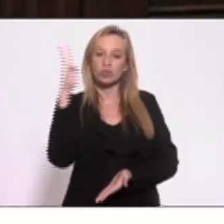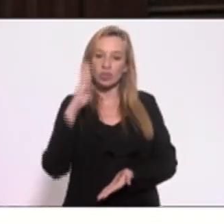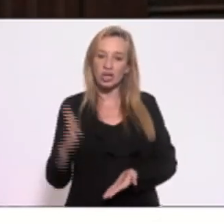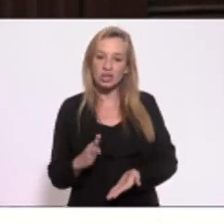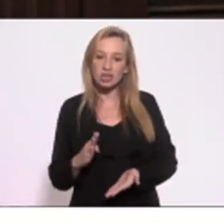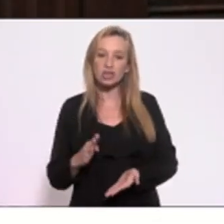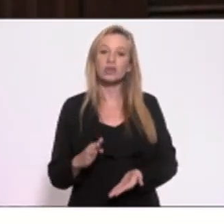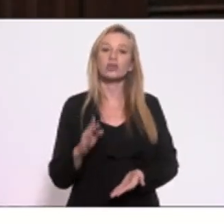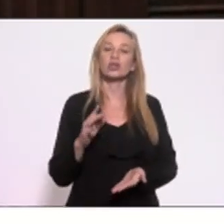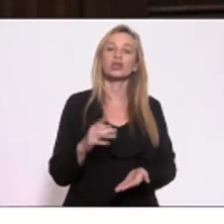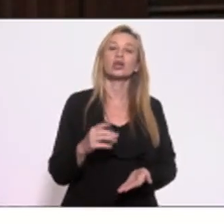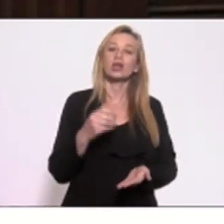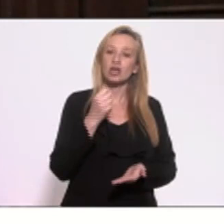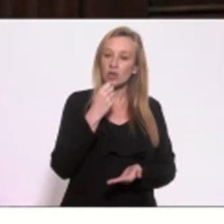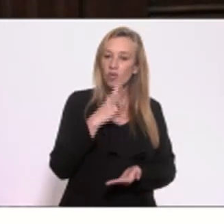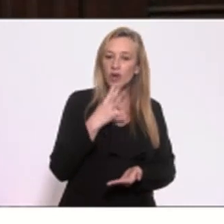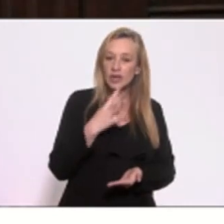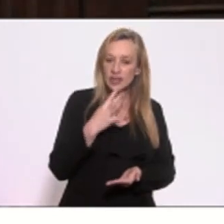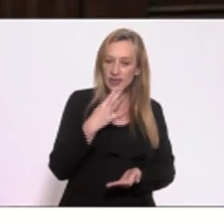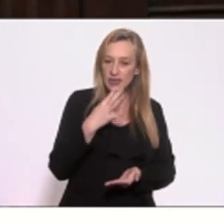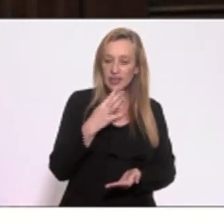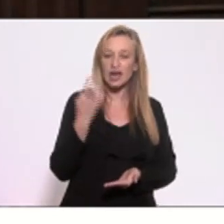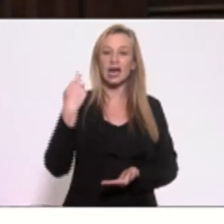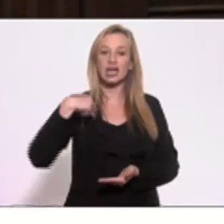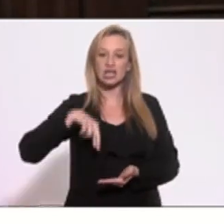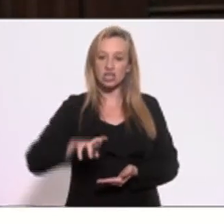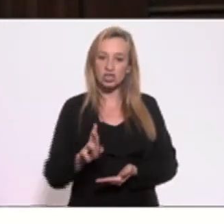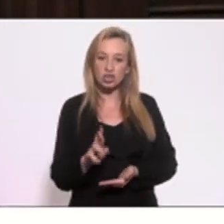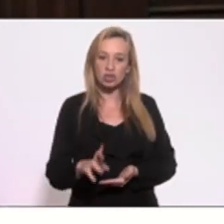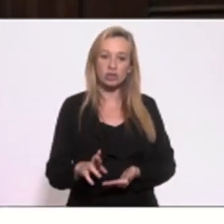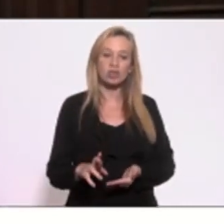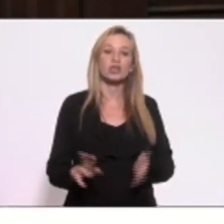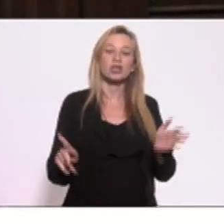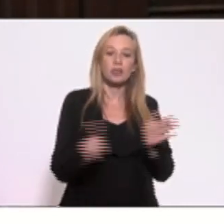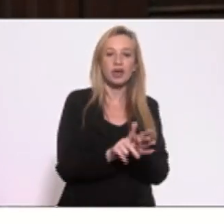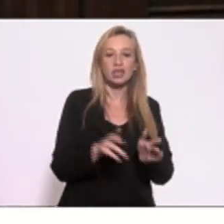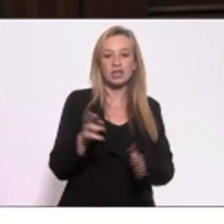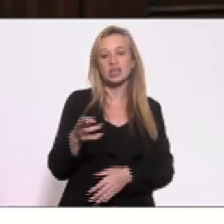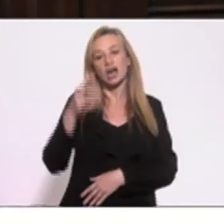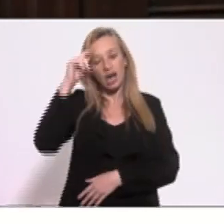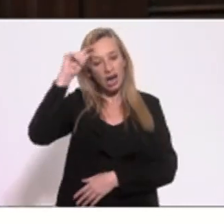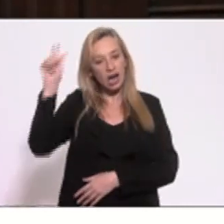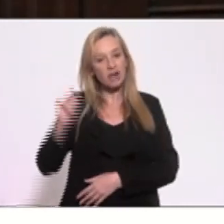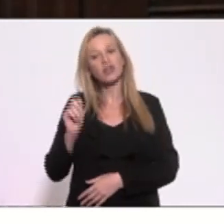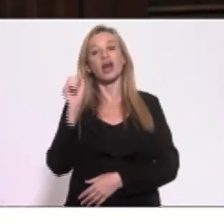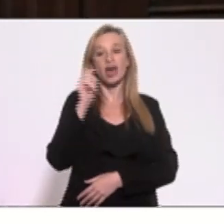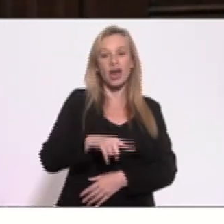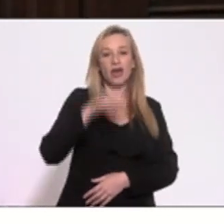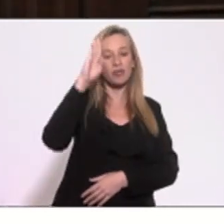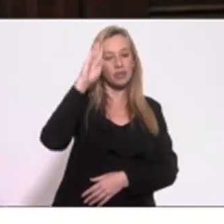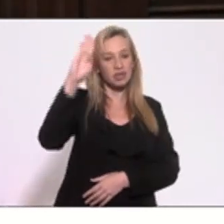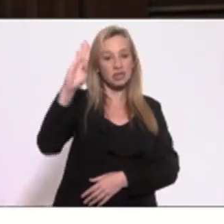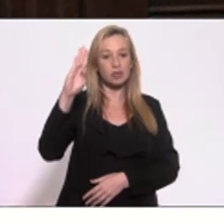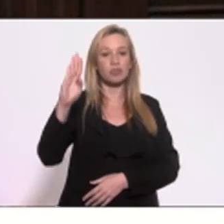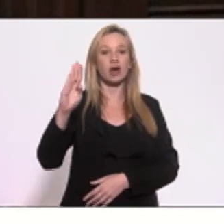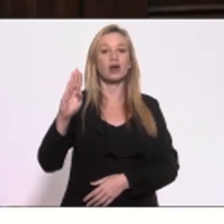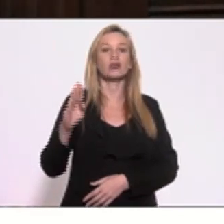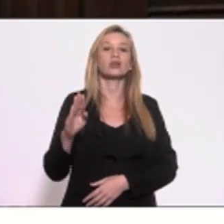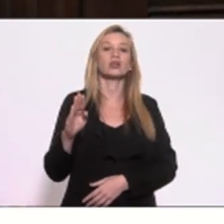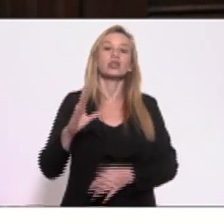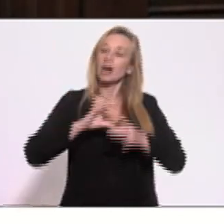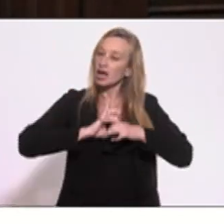e, portanto, reconhecer as religiões de matriz africana é fundamental para que